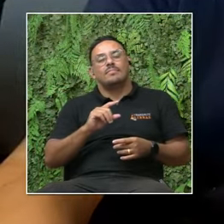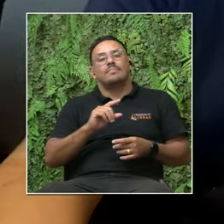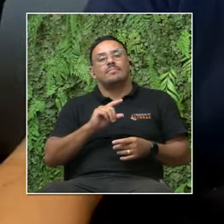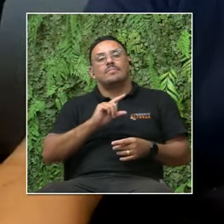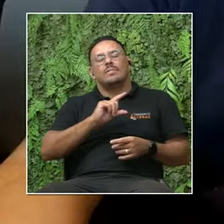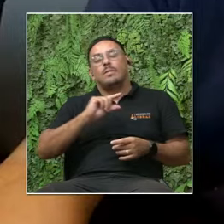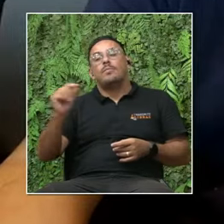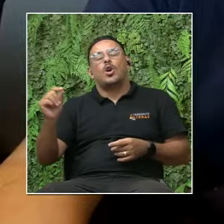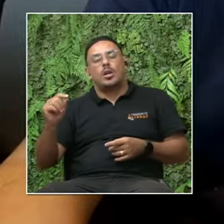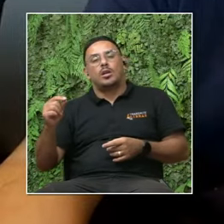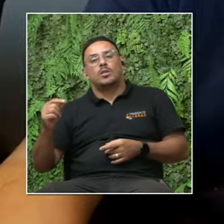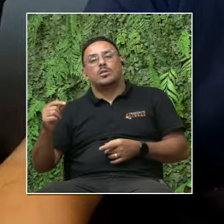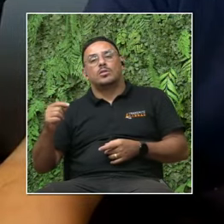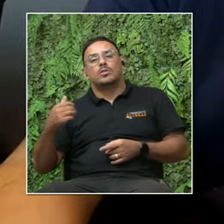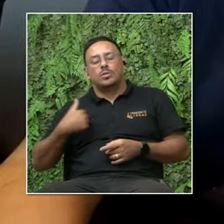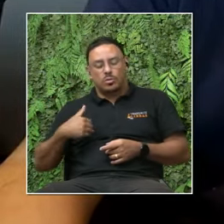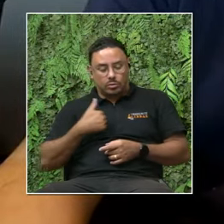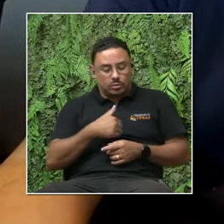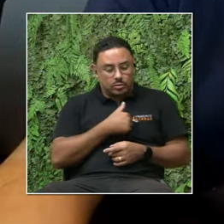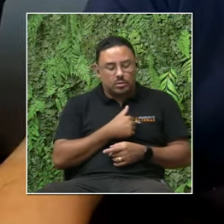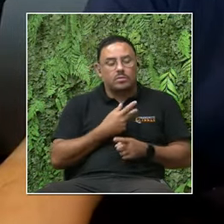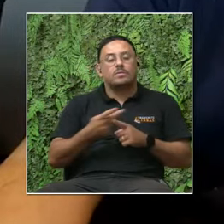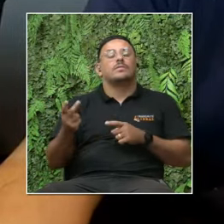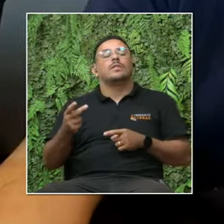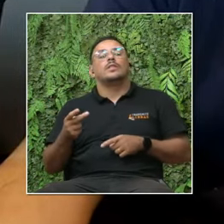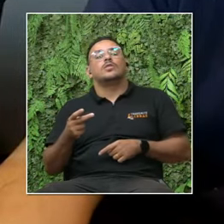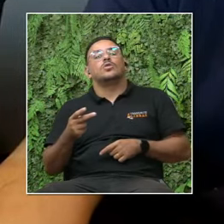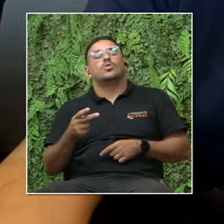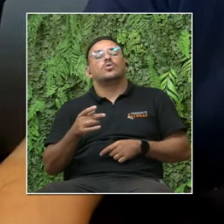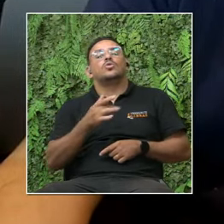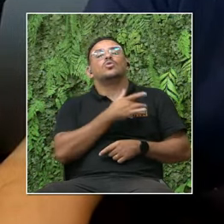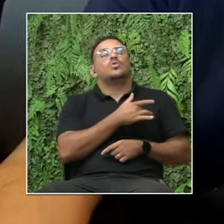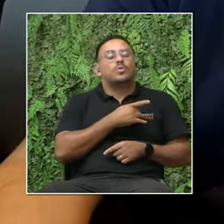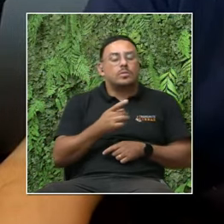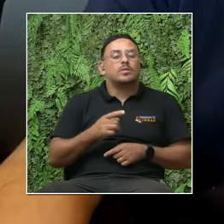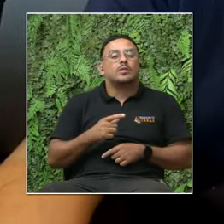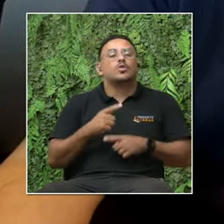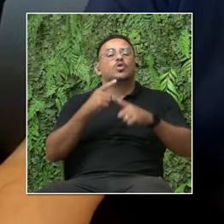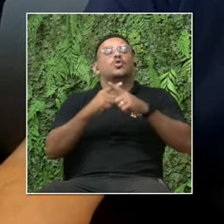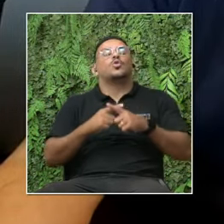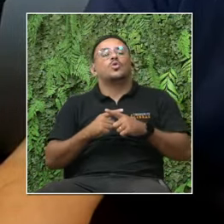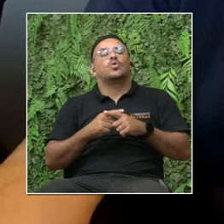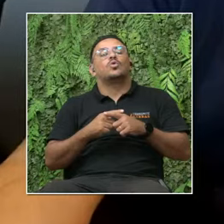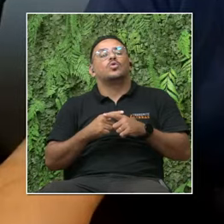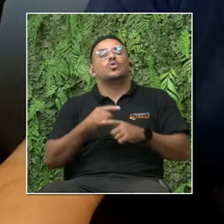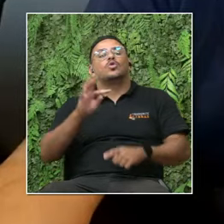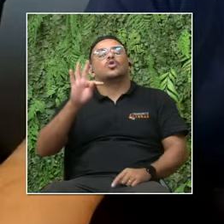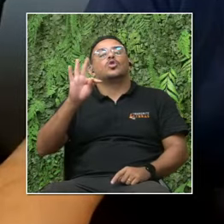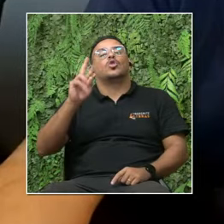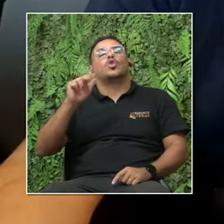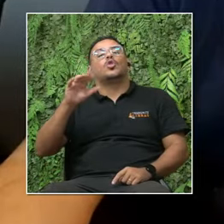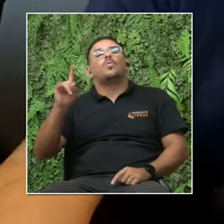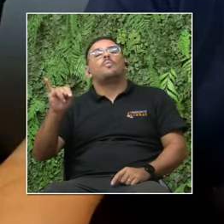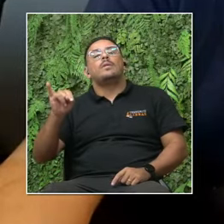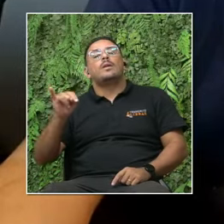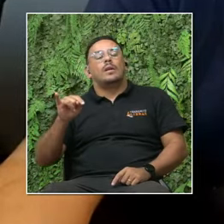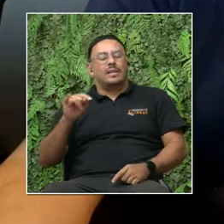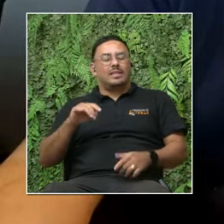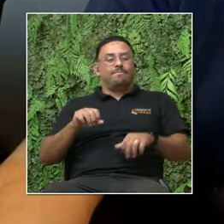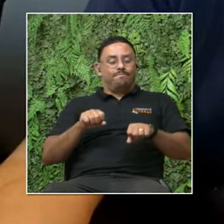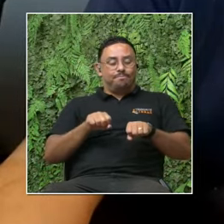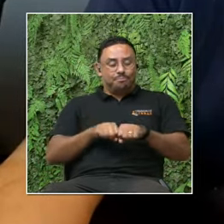o Cruzeiro ele tem um jogo aqui no Mineirão contra o Tupi pelo Campeonato Estadual que ele se lesiona e se lesiona